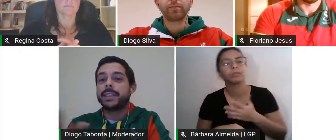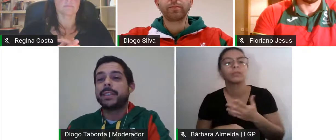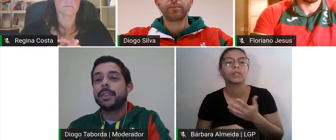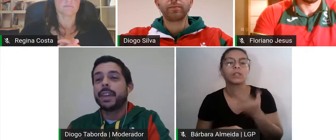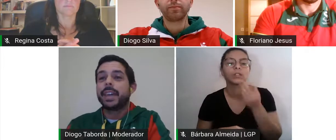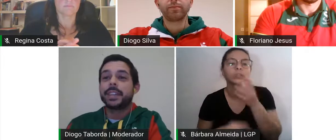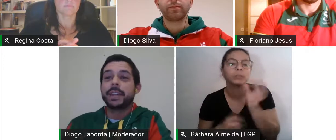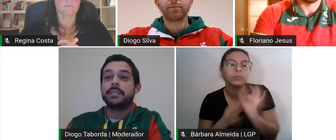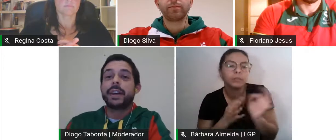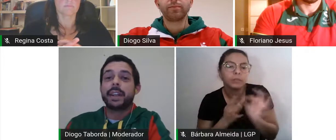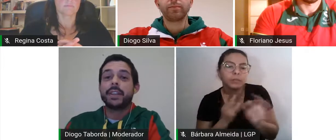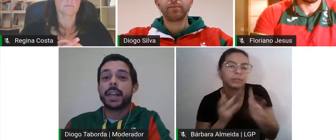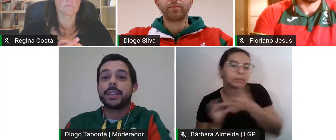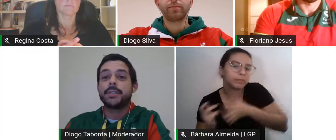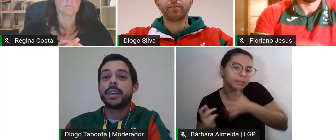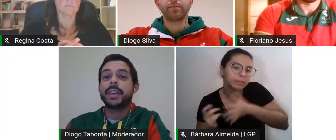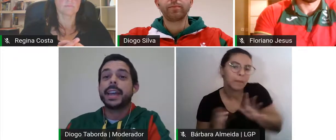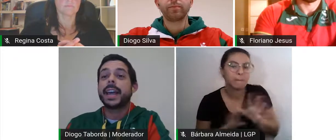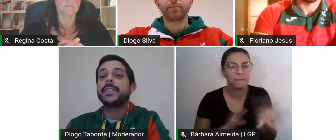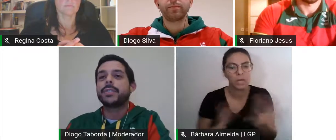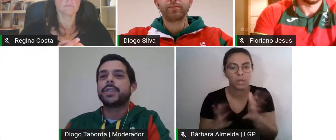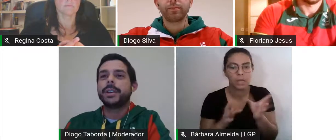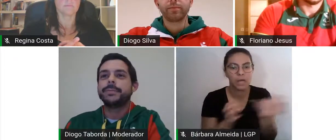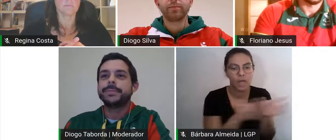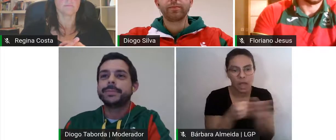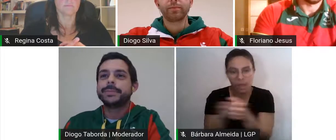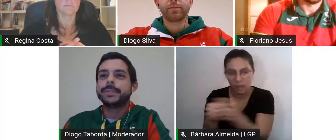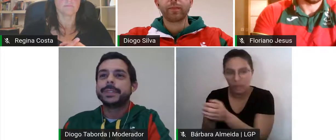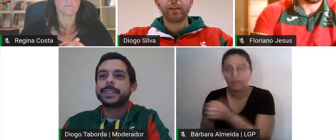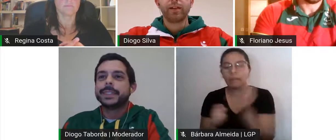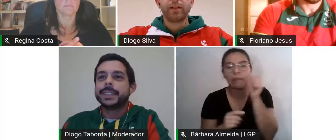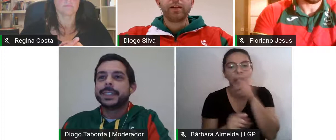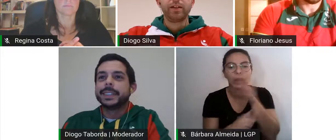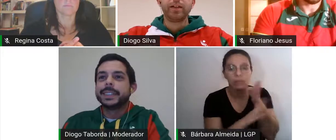das diferenças entre as várias classes e a quem se destinam?